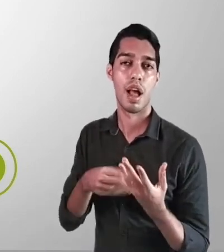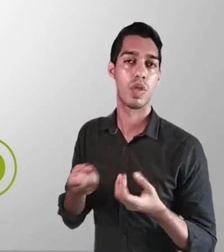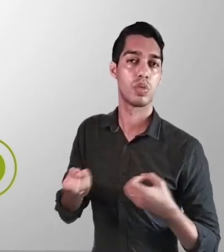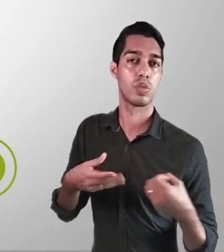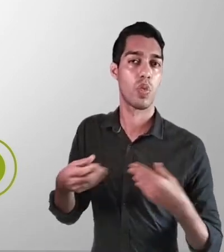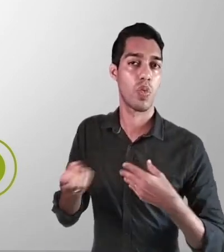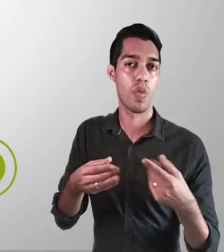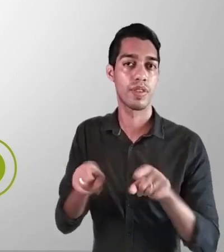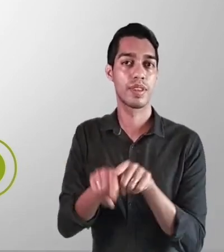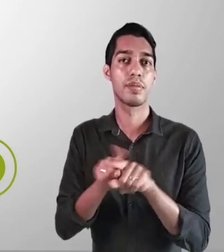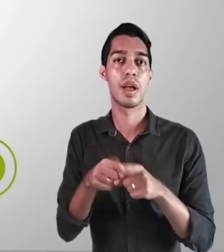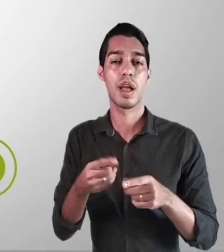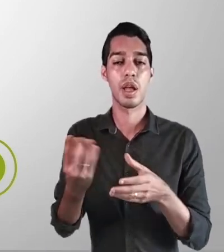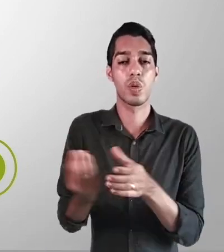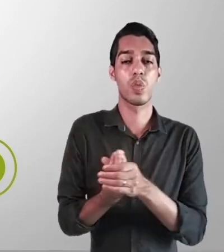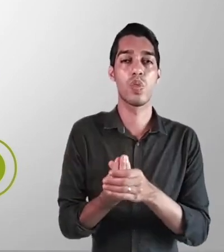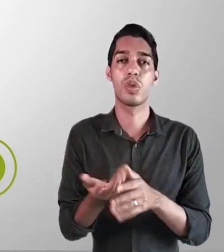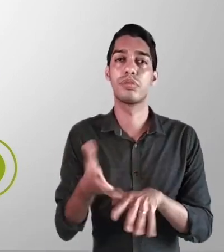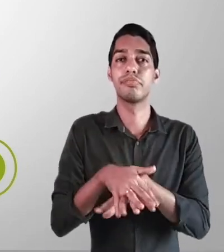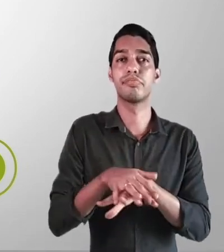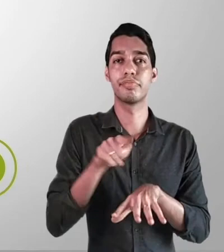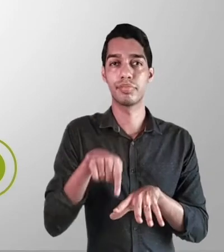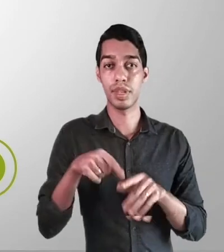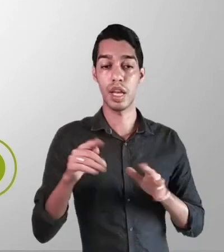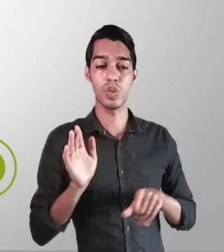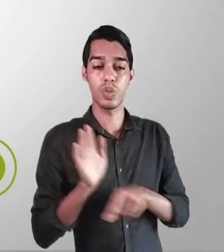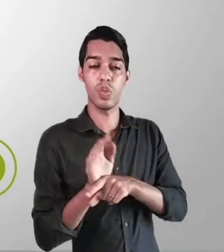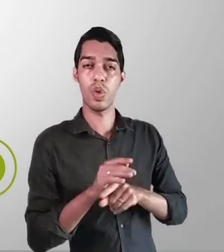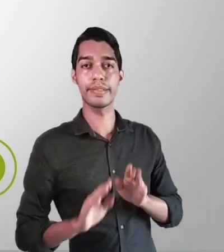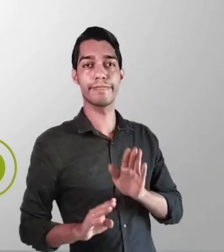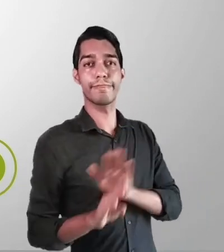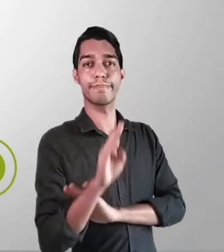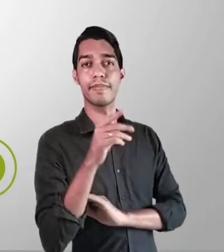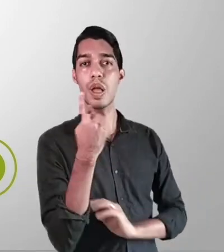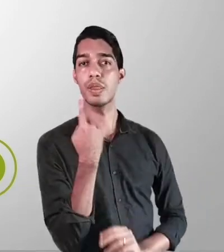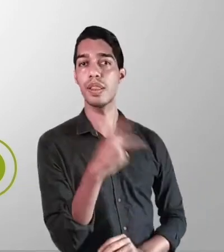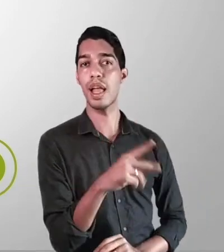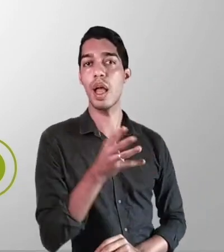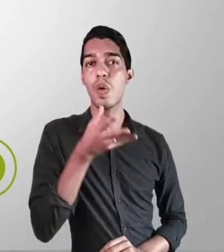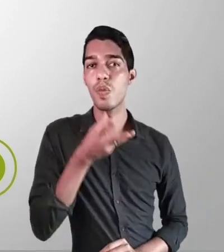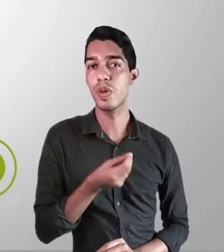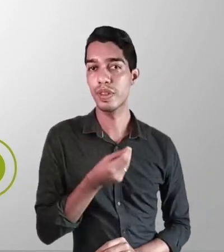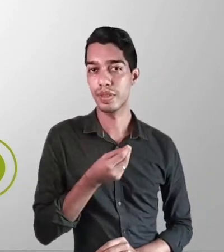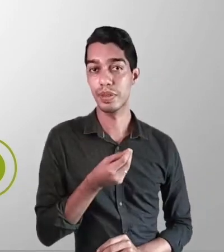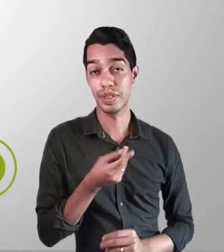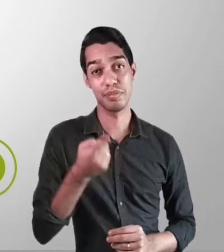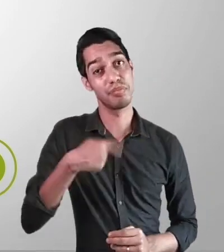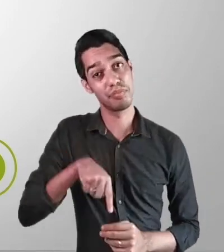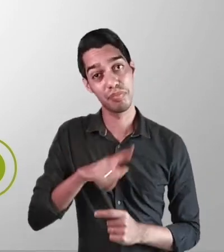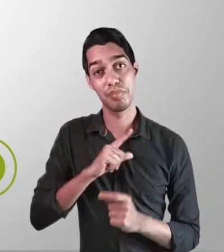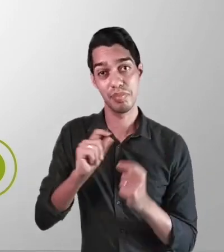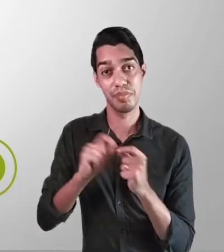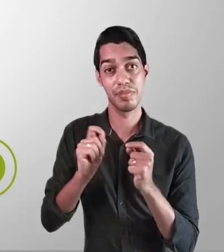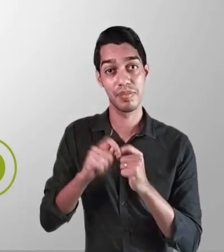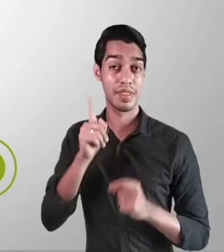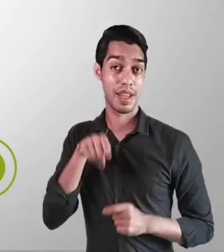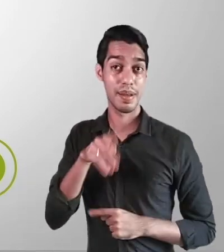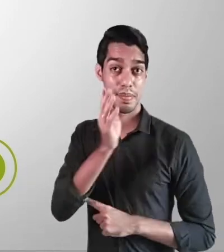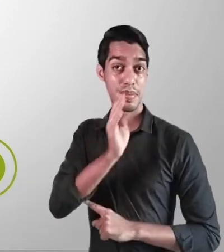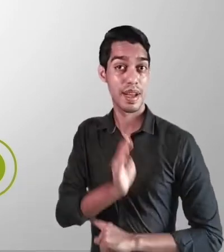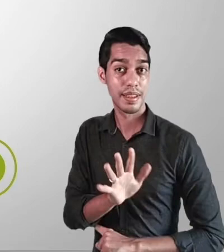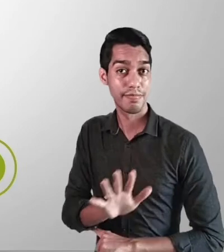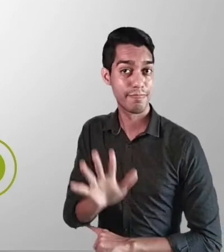soluções inclusivas, gratuitas, para alavancar os conhecimentos, e é isso que nós temos feito. Os bancos brasileiros sempre estiveram